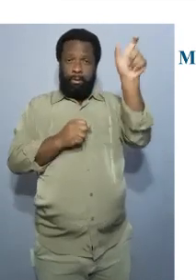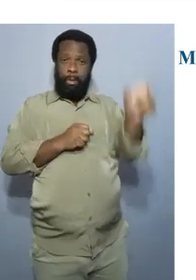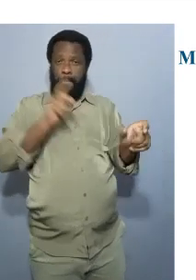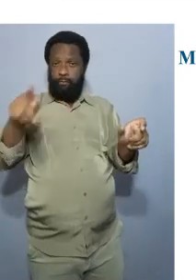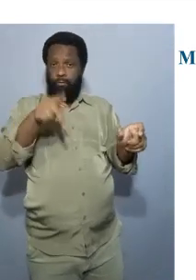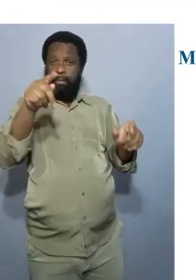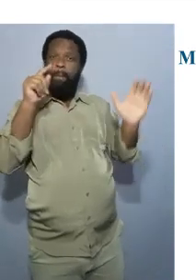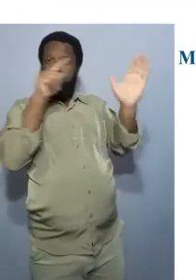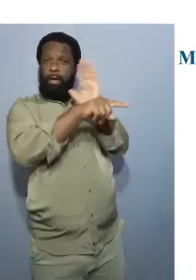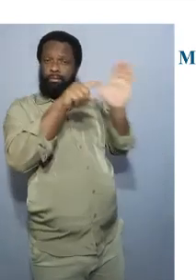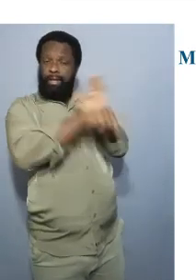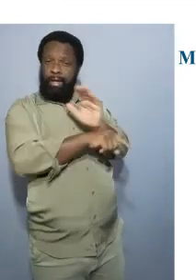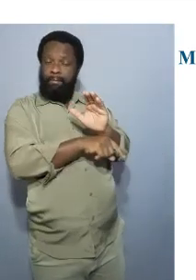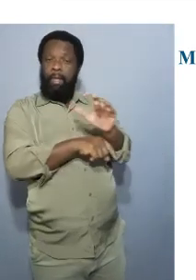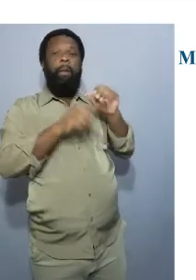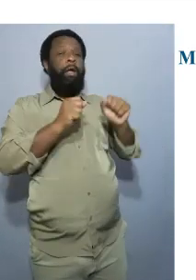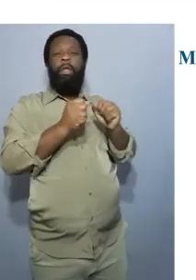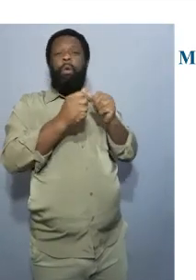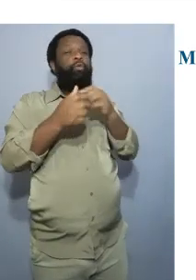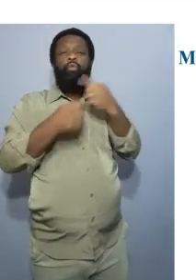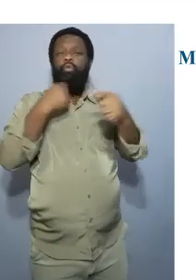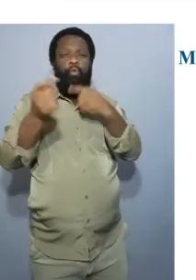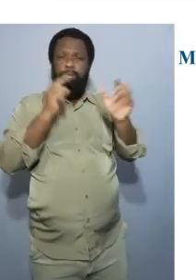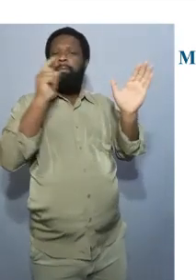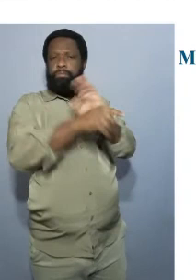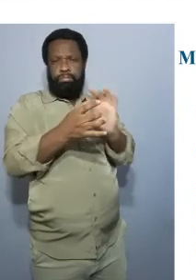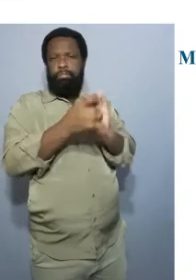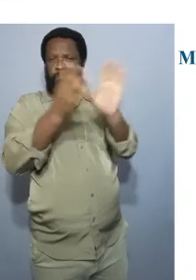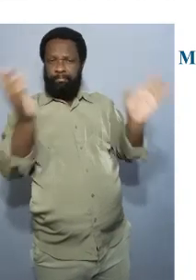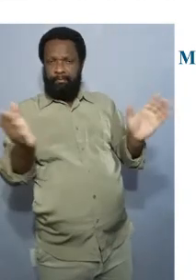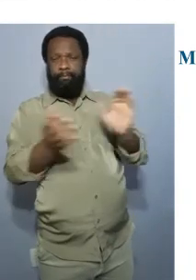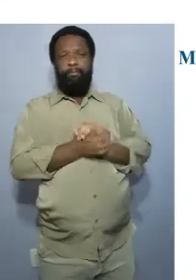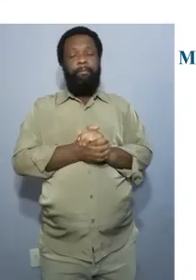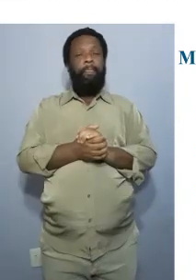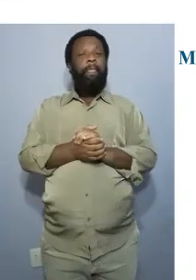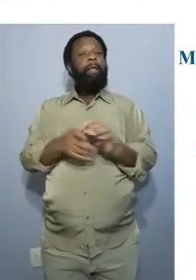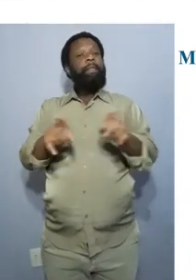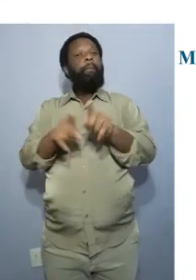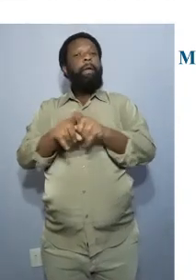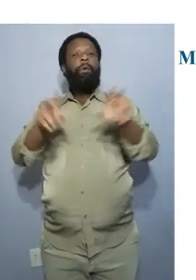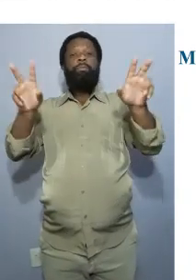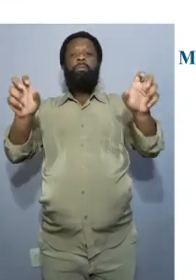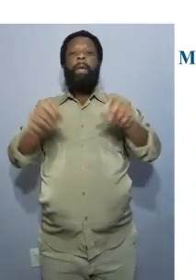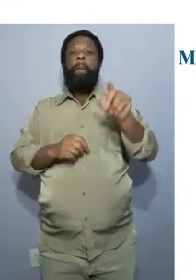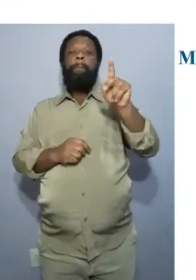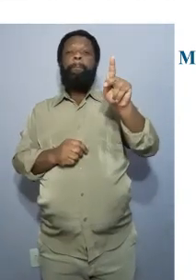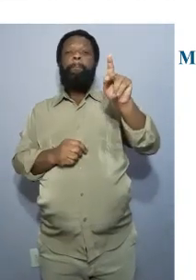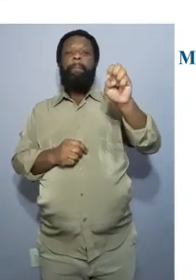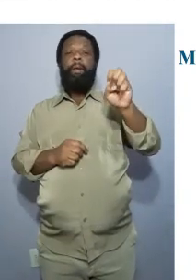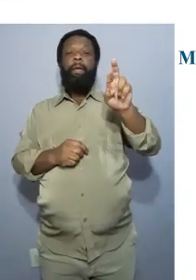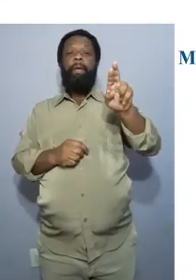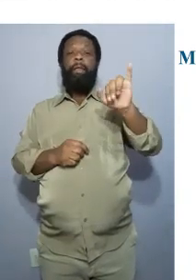do seu polo para resolver esses exercícios ou qualquer outra dúvida que apareça. Falando sobre